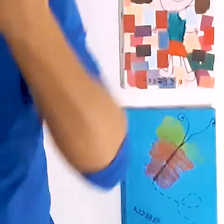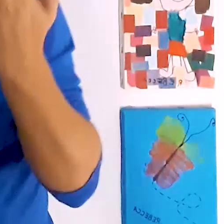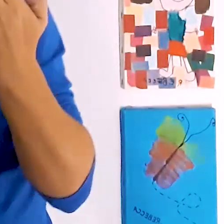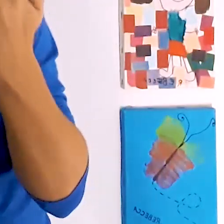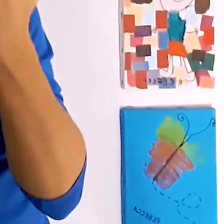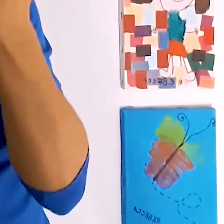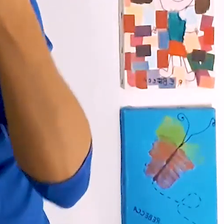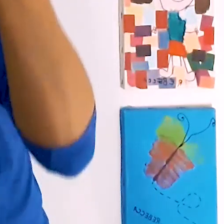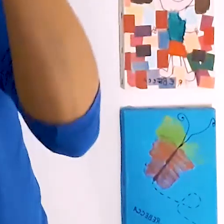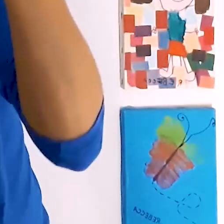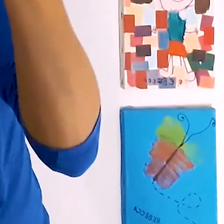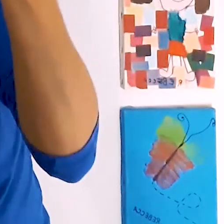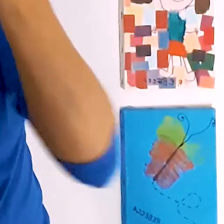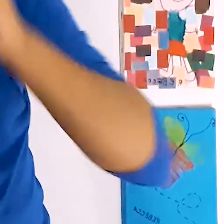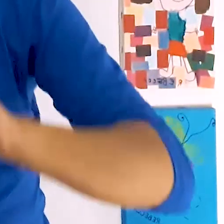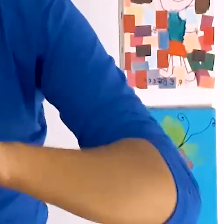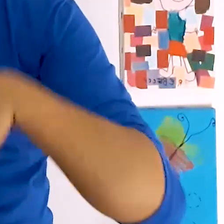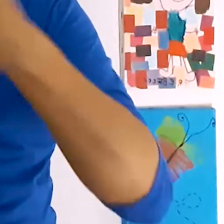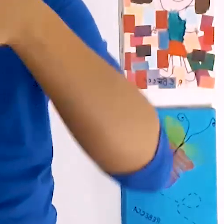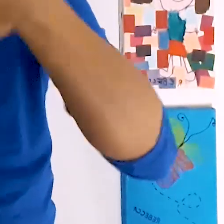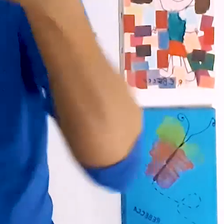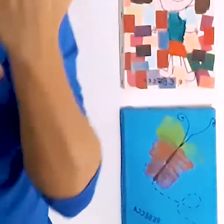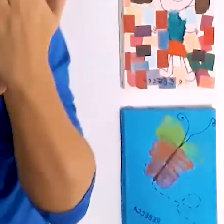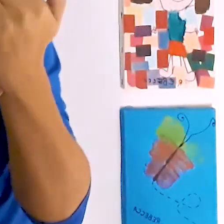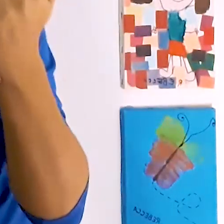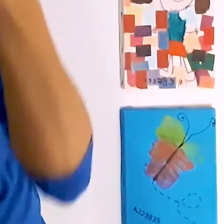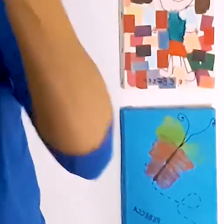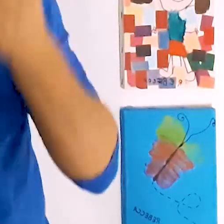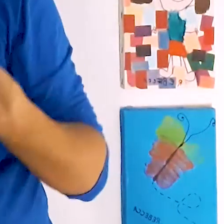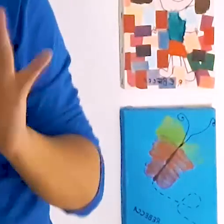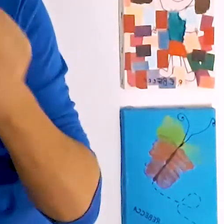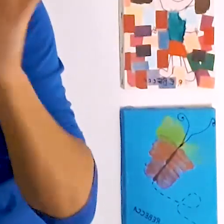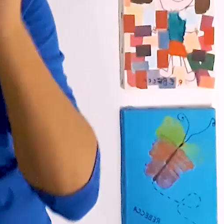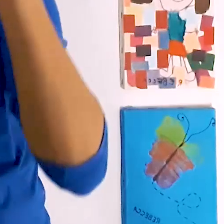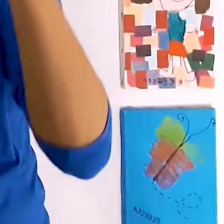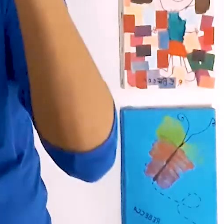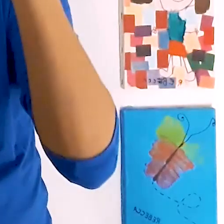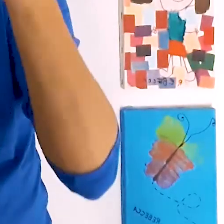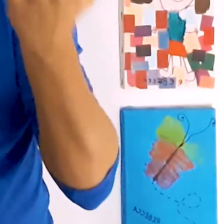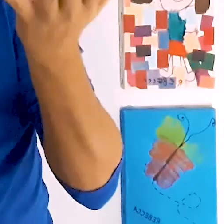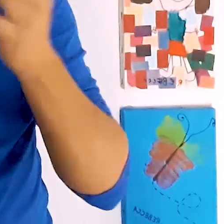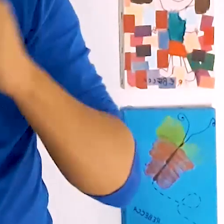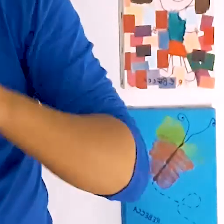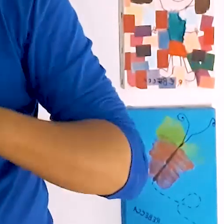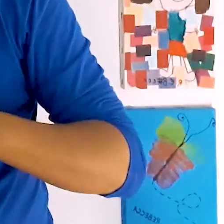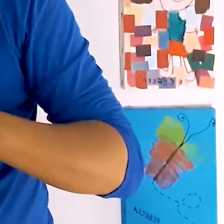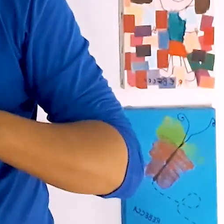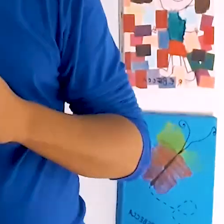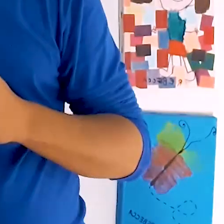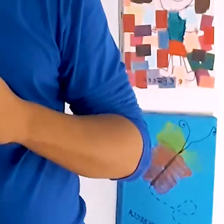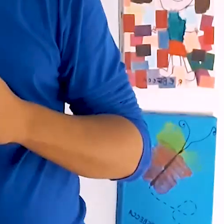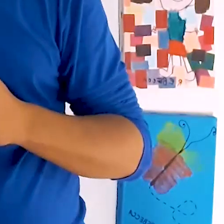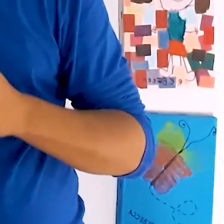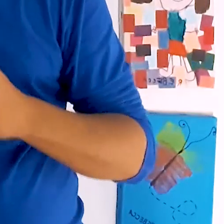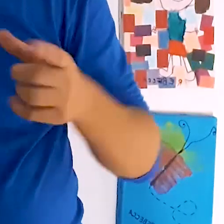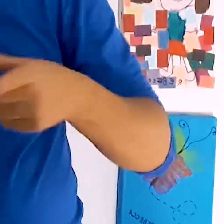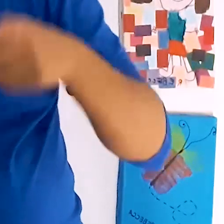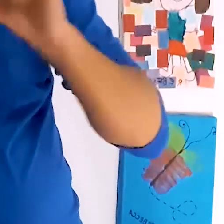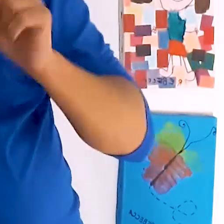Para o desenvolvimento do ser humano, para a tecnologia, para o desenvolvimento tecnológico. Como eu